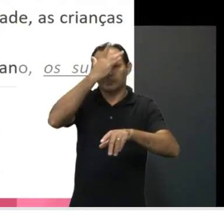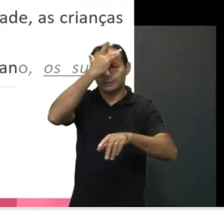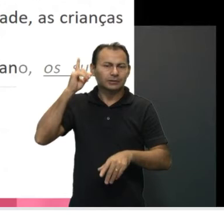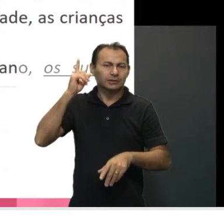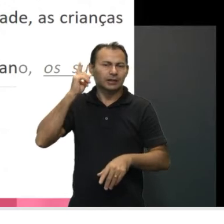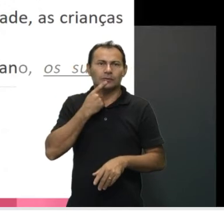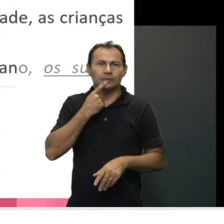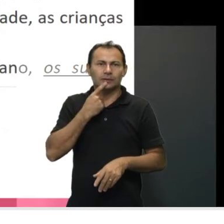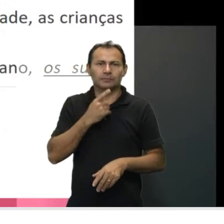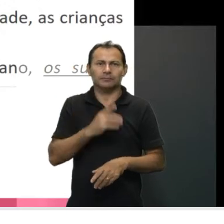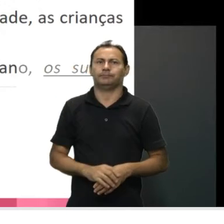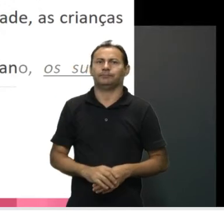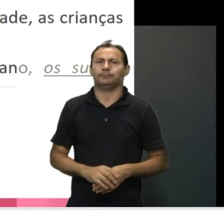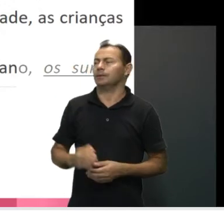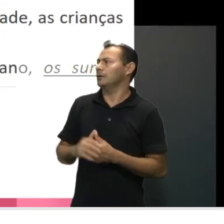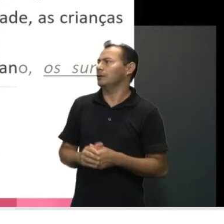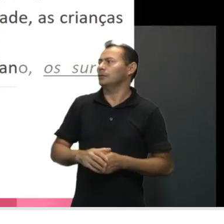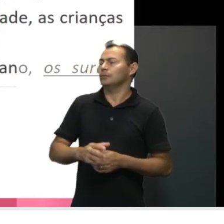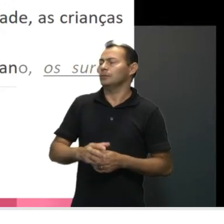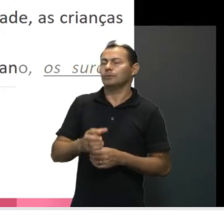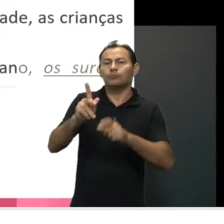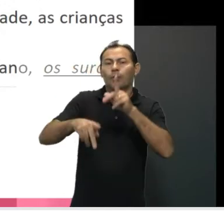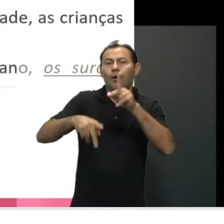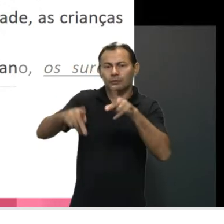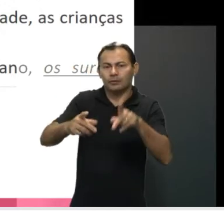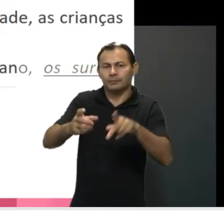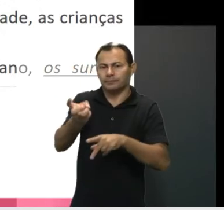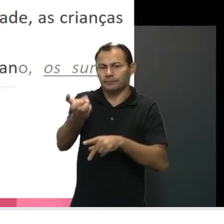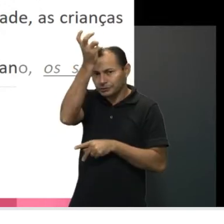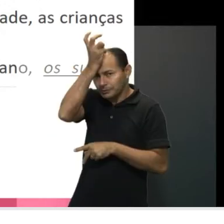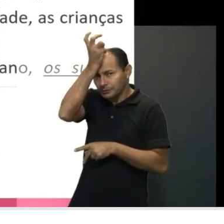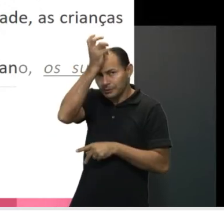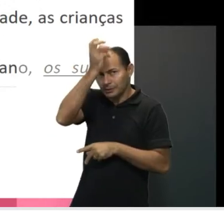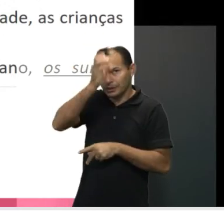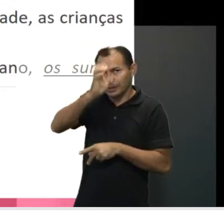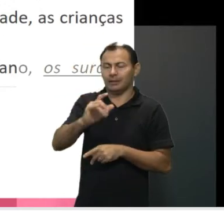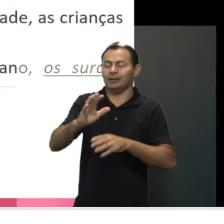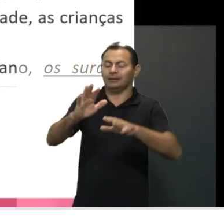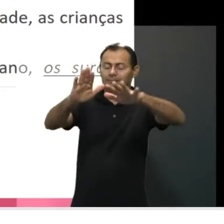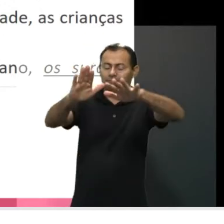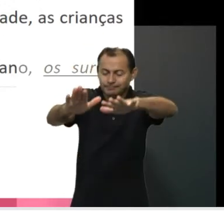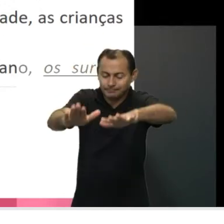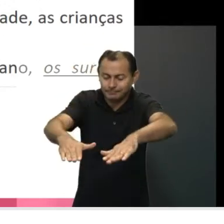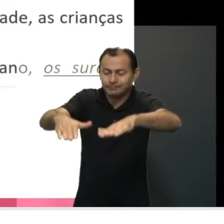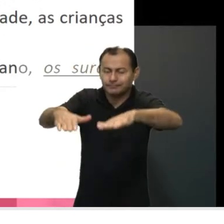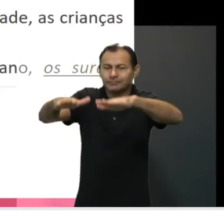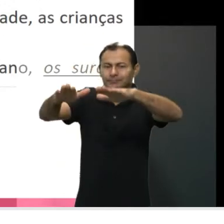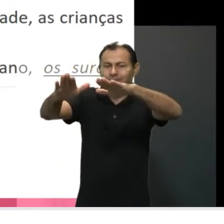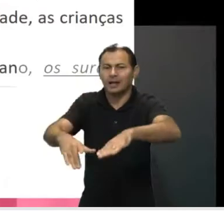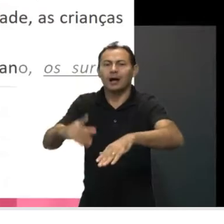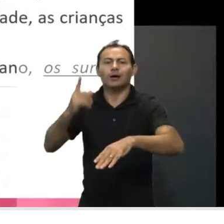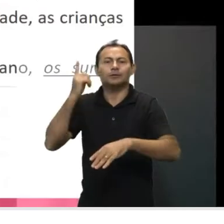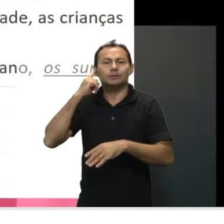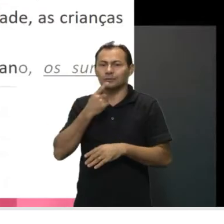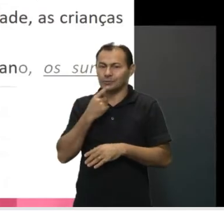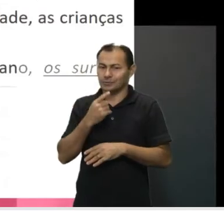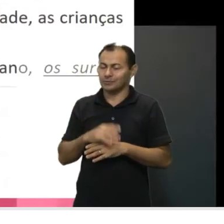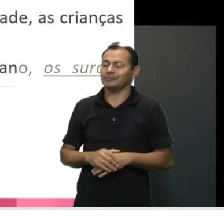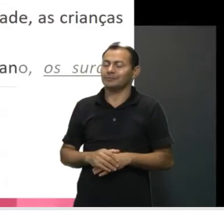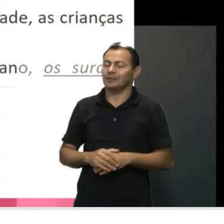Os egípcios, eles tinham um ar místico em relação aos surdos. Eles achavam que pela forma